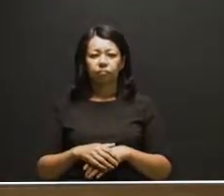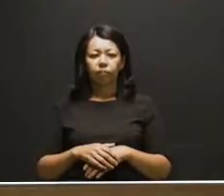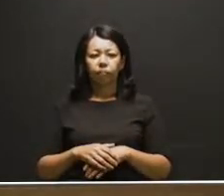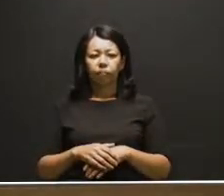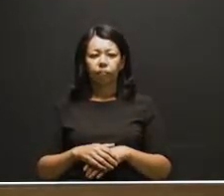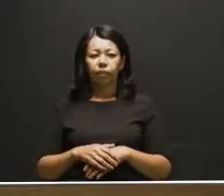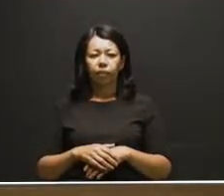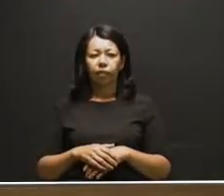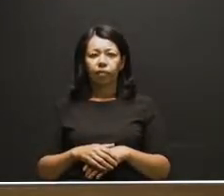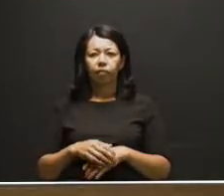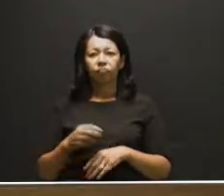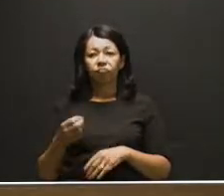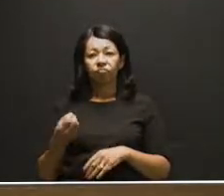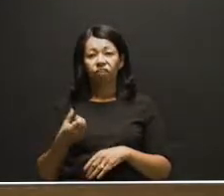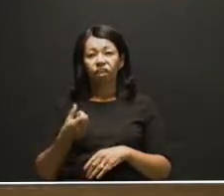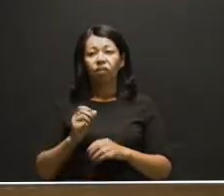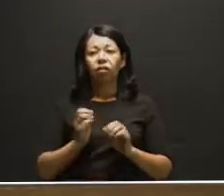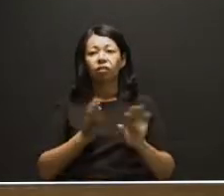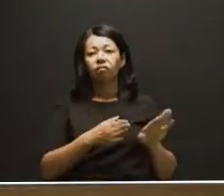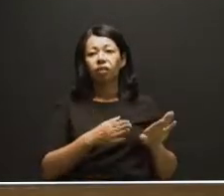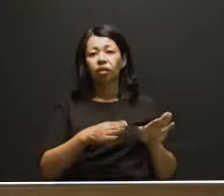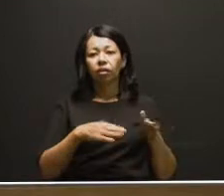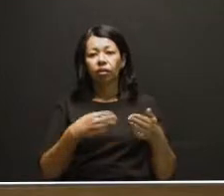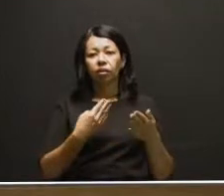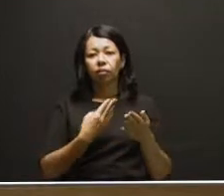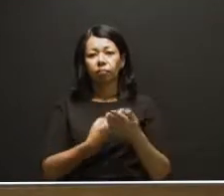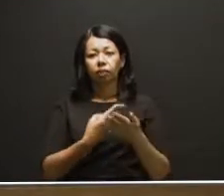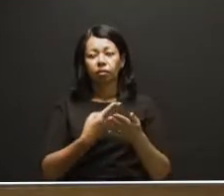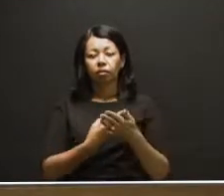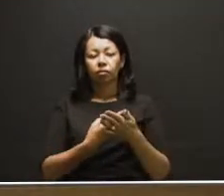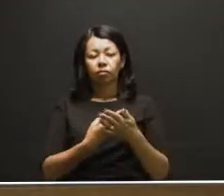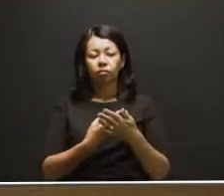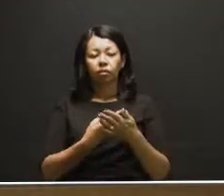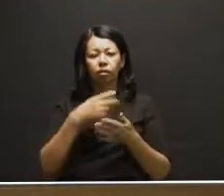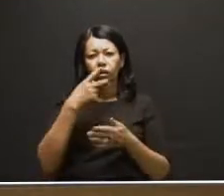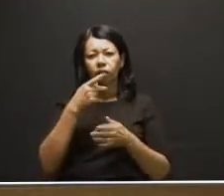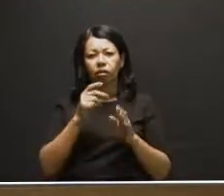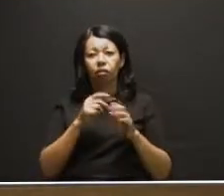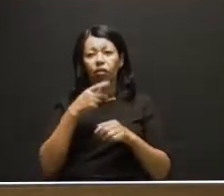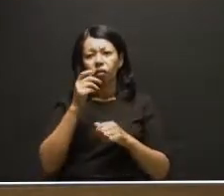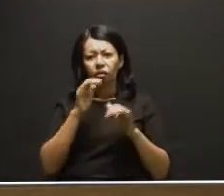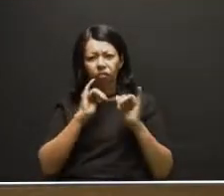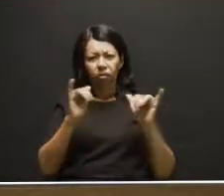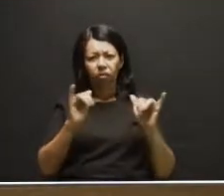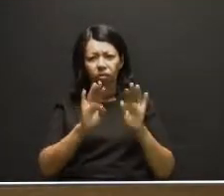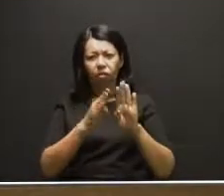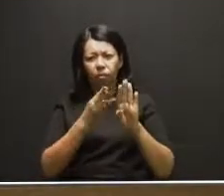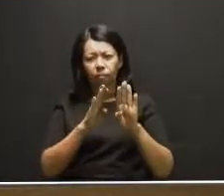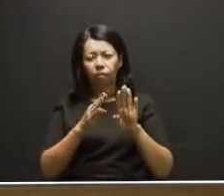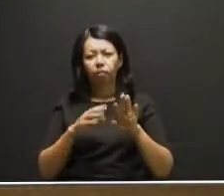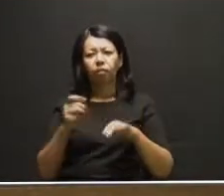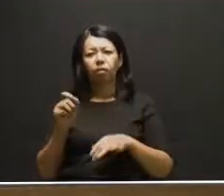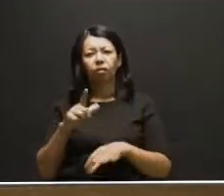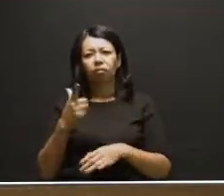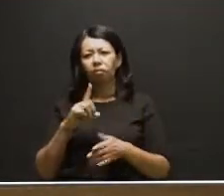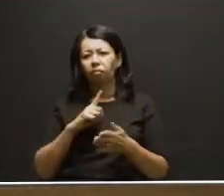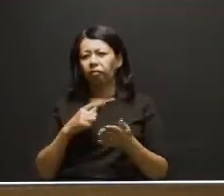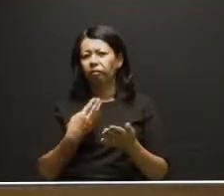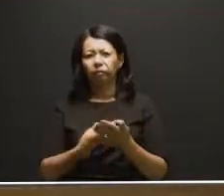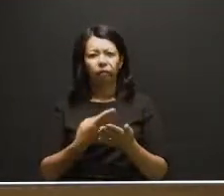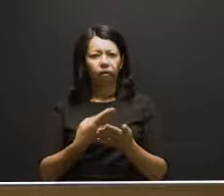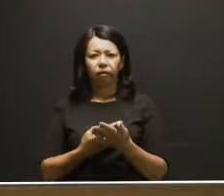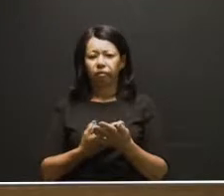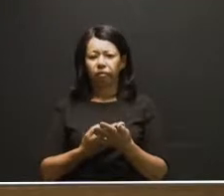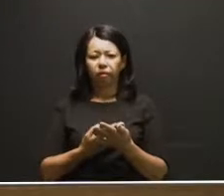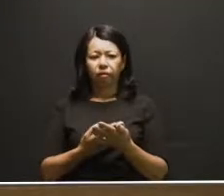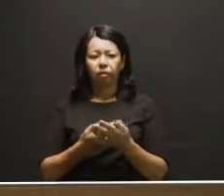deixei a escola 6 50 e só foi informada na porta que a classe dele e de alguns também não terá aula